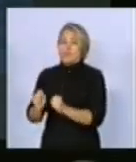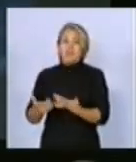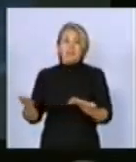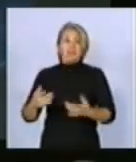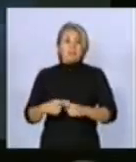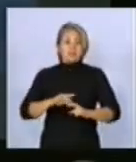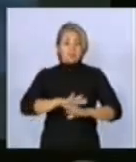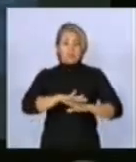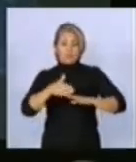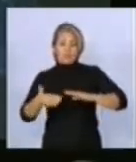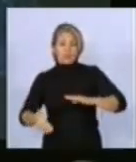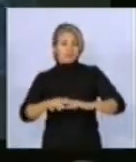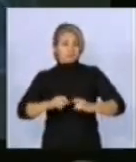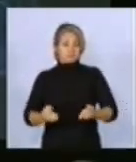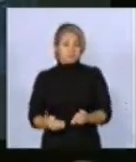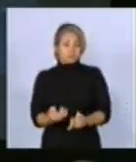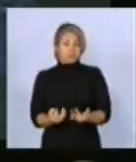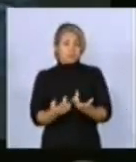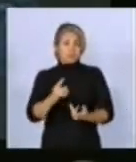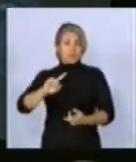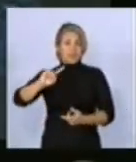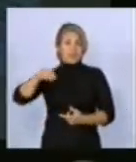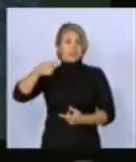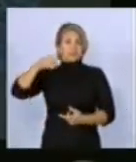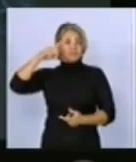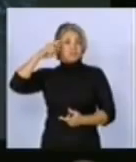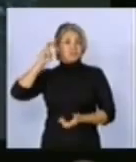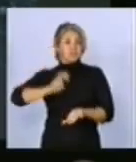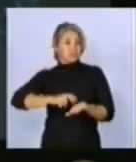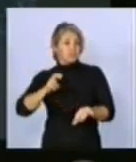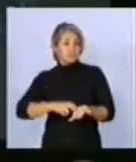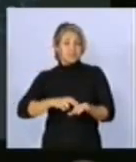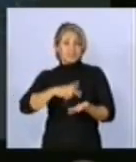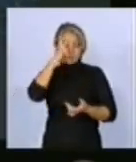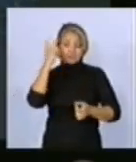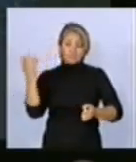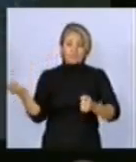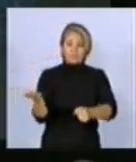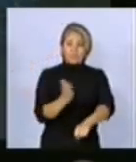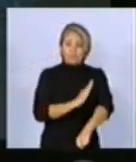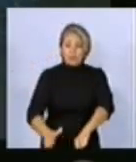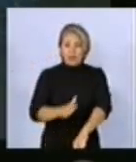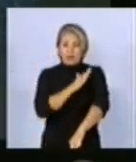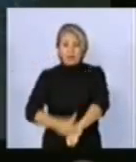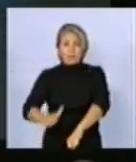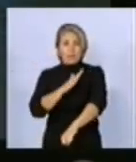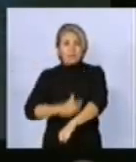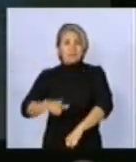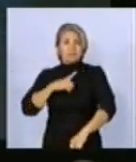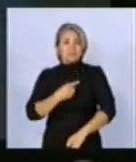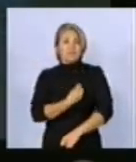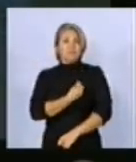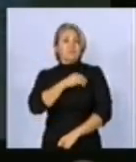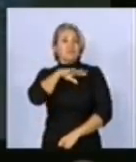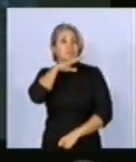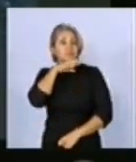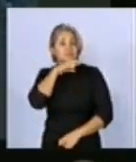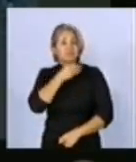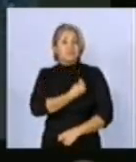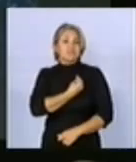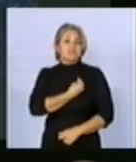ficou toda chamuscada na manhã seguinte os boias frias chegam para cortar a cana ío vivo aqui ó ío não